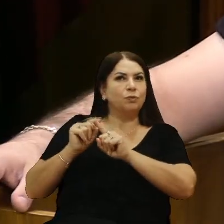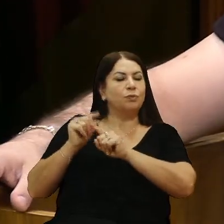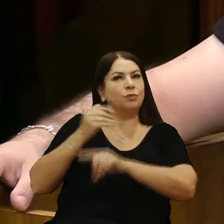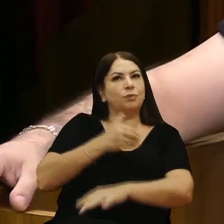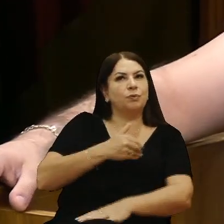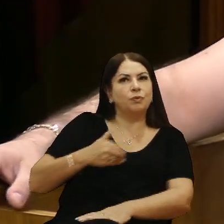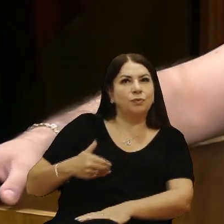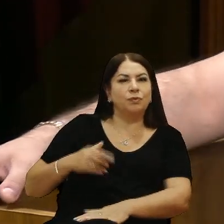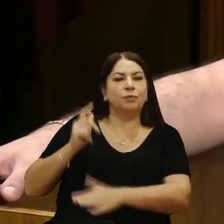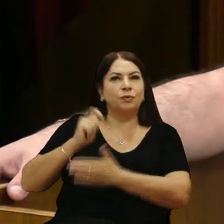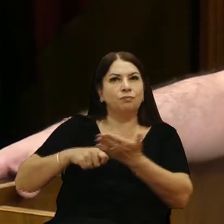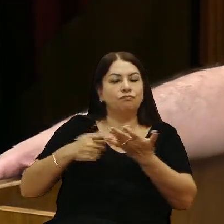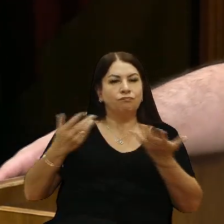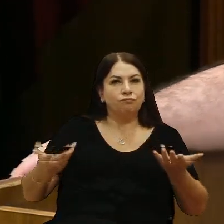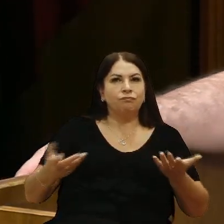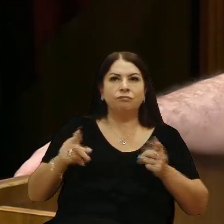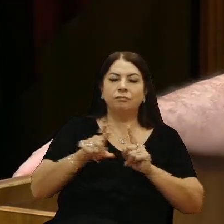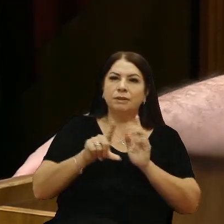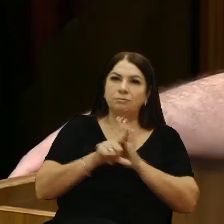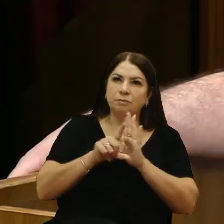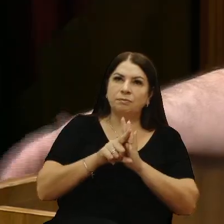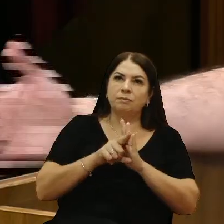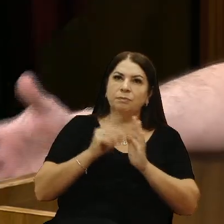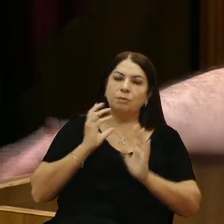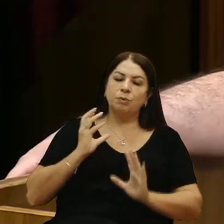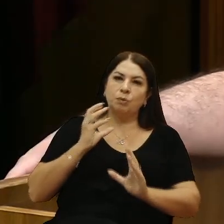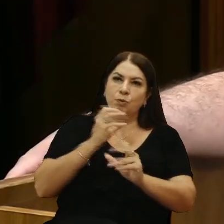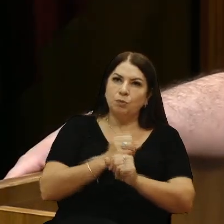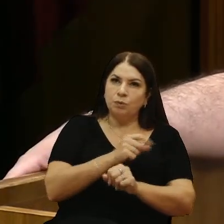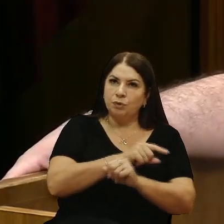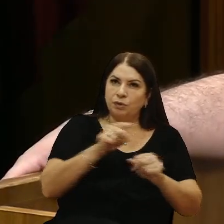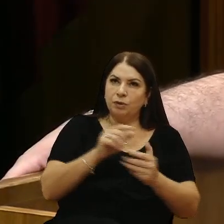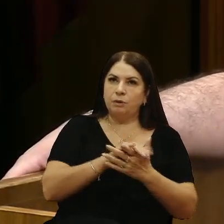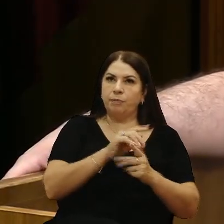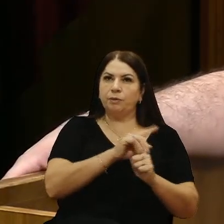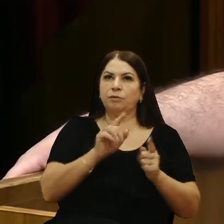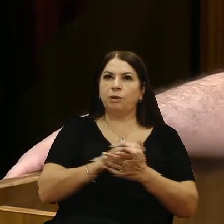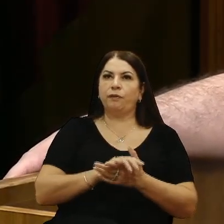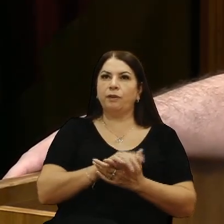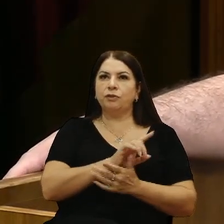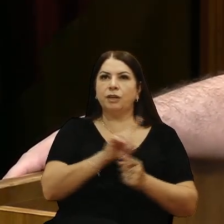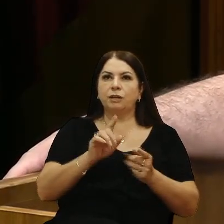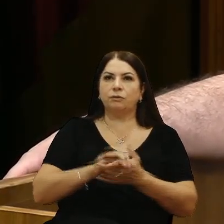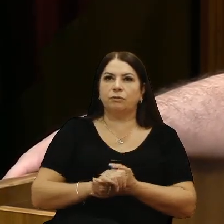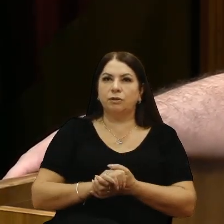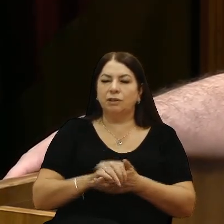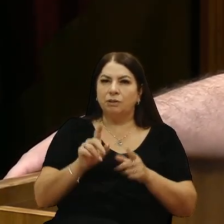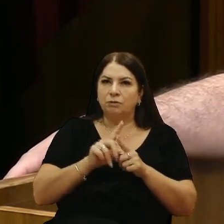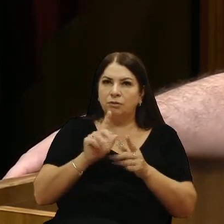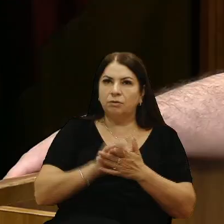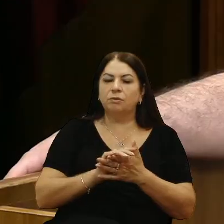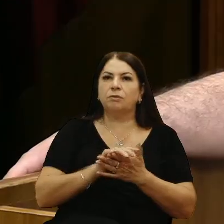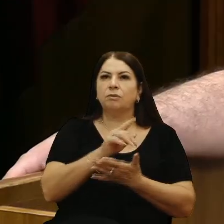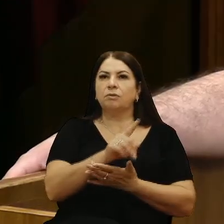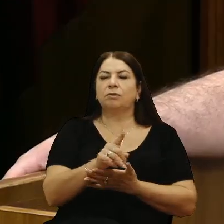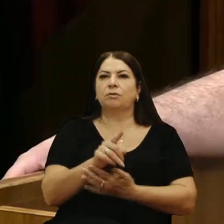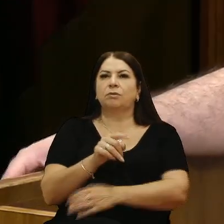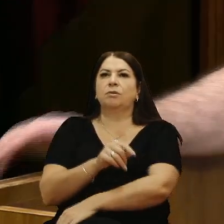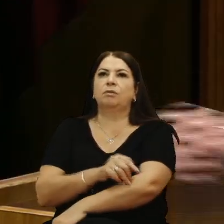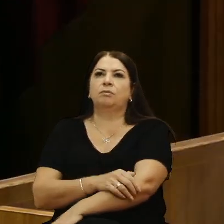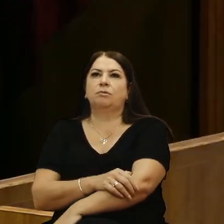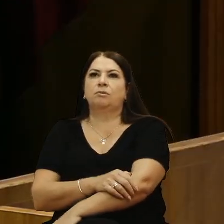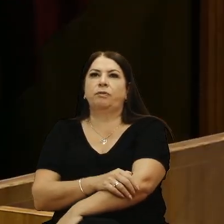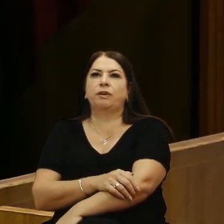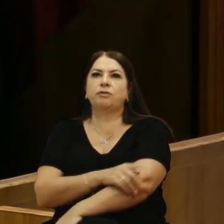governador sancionará essa legislação, para concluir, presidente, sancionará essa legislação e, com certeza, cada vez mais nós vamos ter